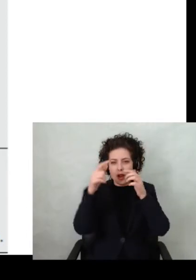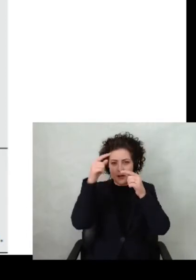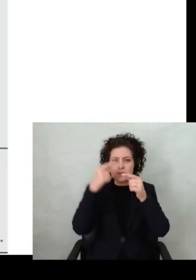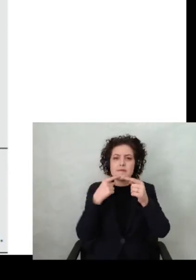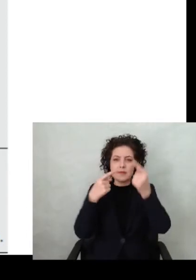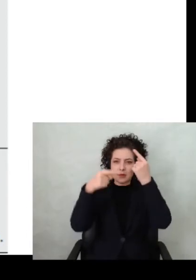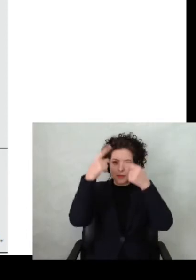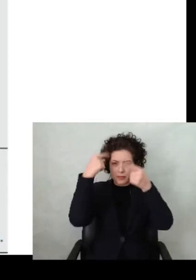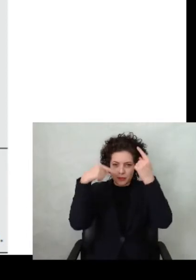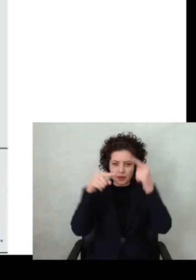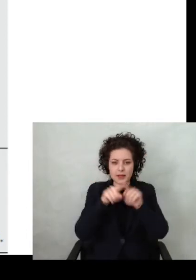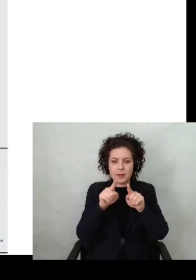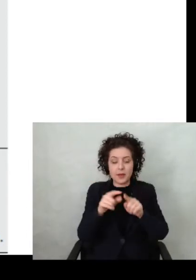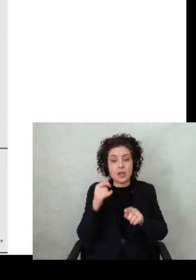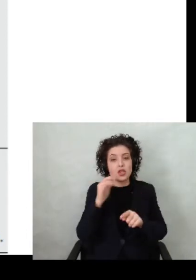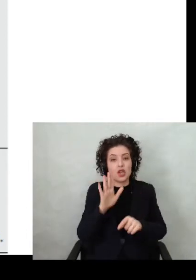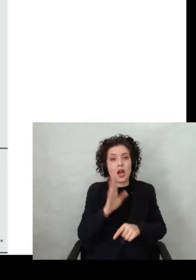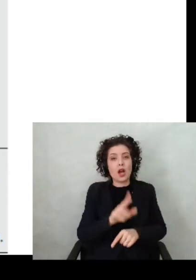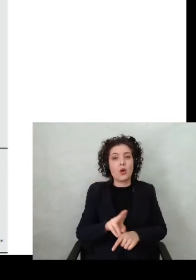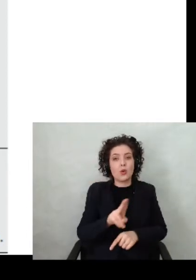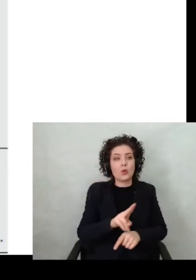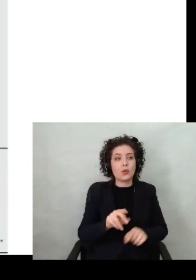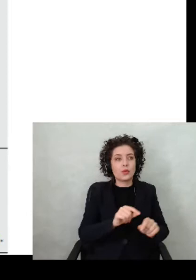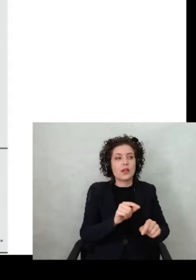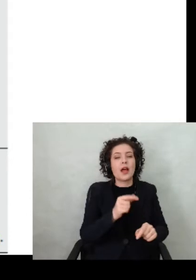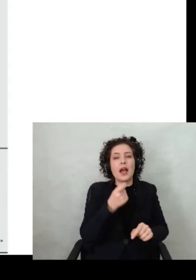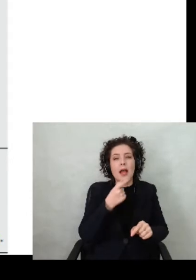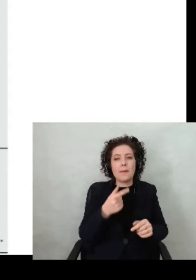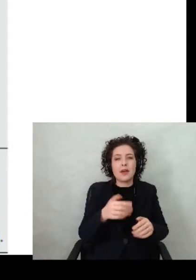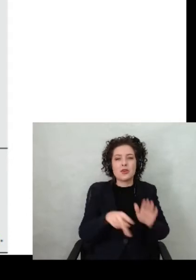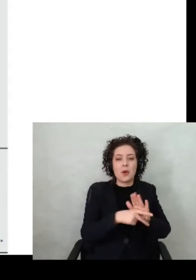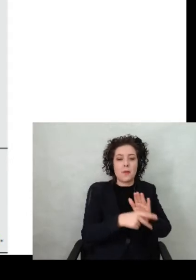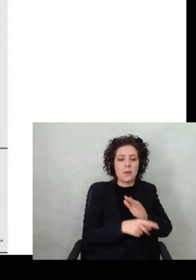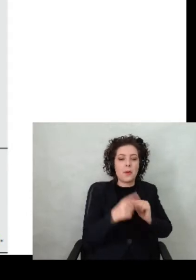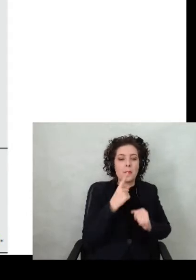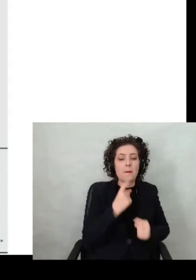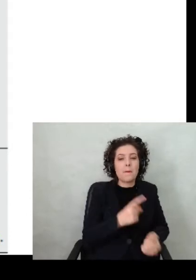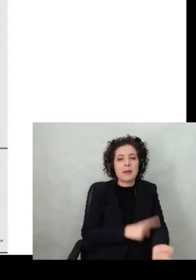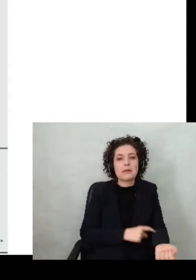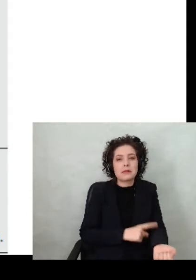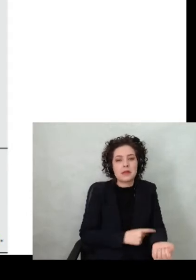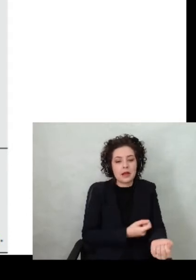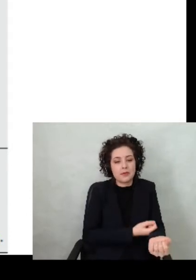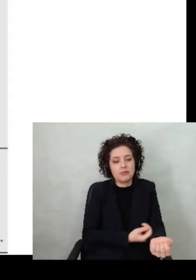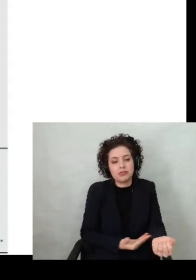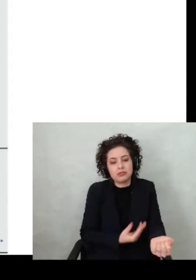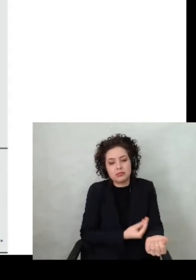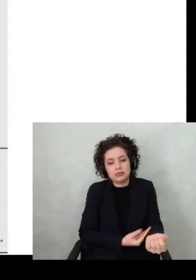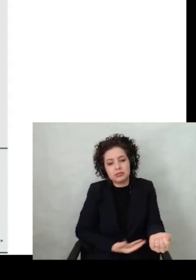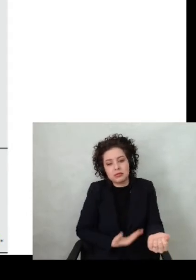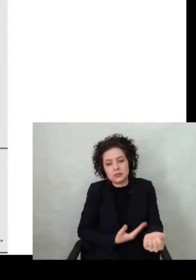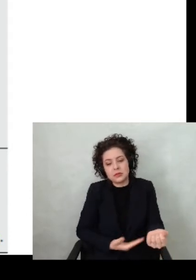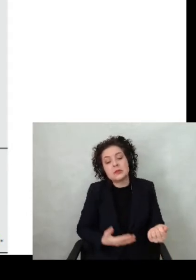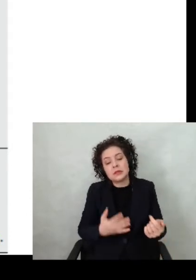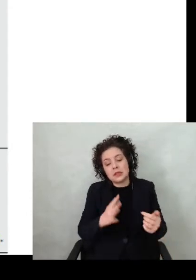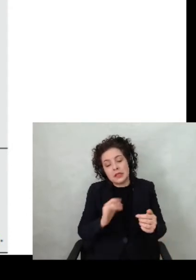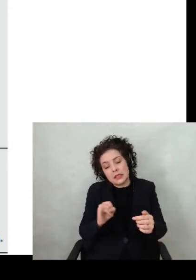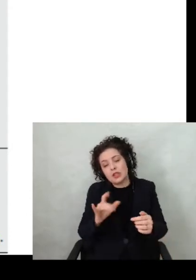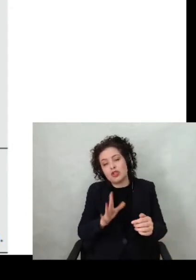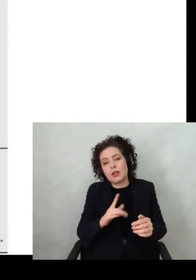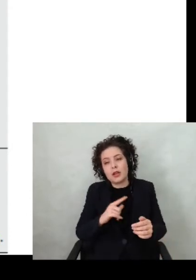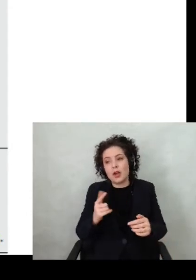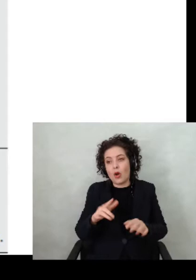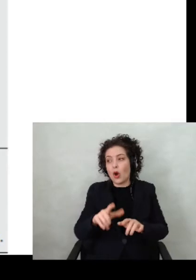e necessidade de alguns procedimentos invasivos com risco grave de sangramento. Mas para todos os outros indivíduos é obrigatório